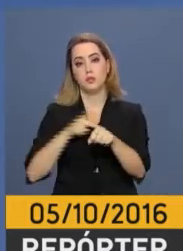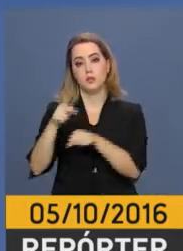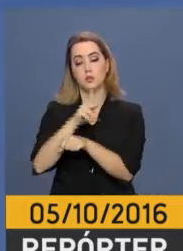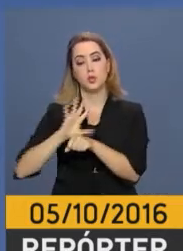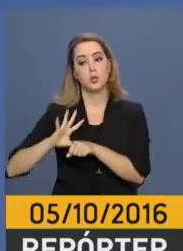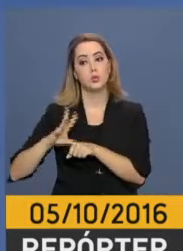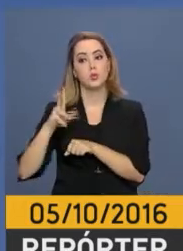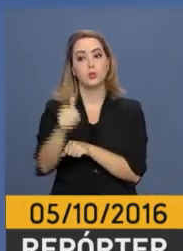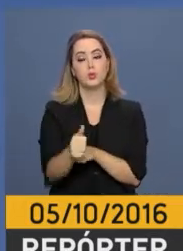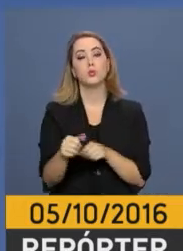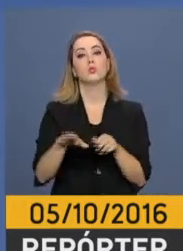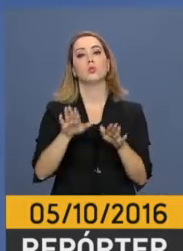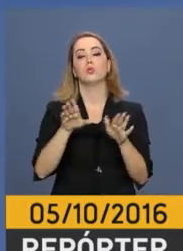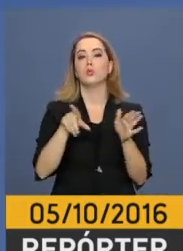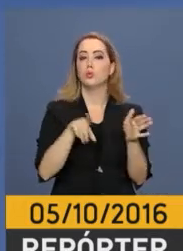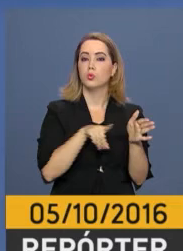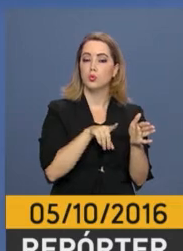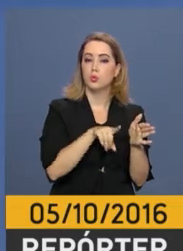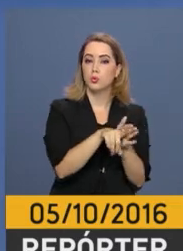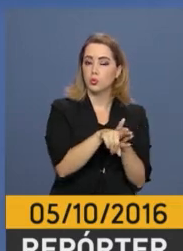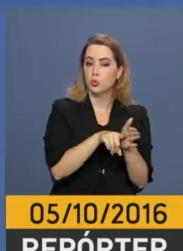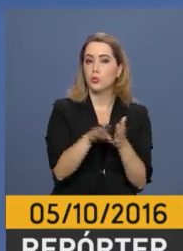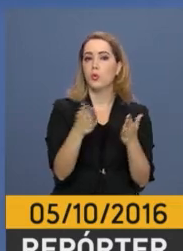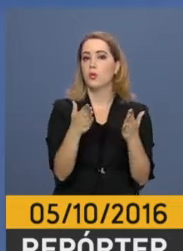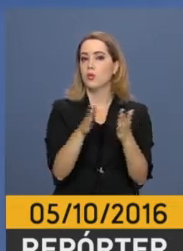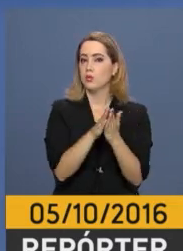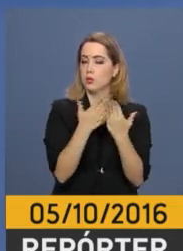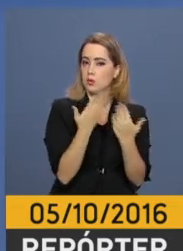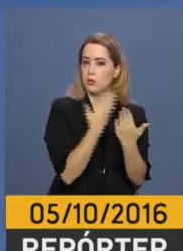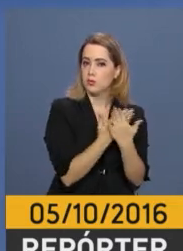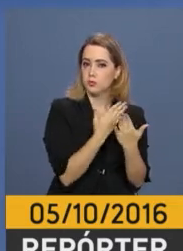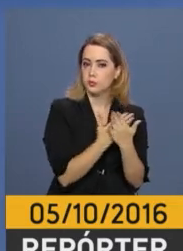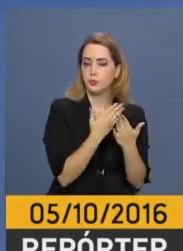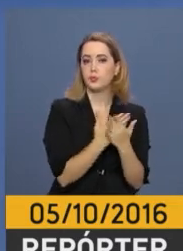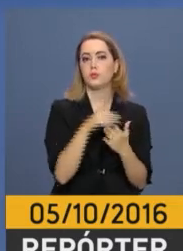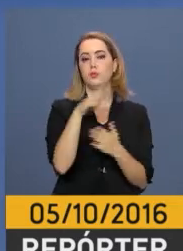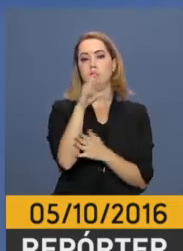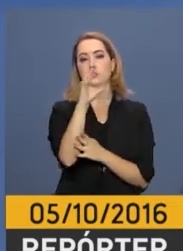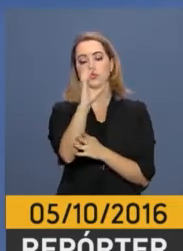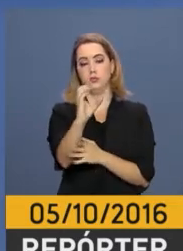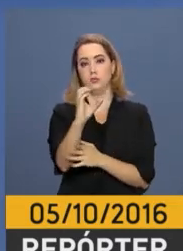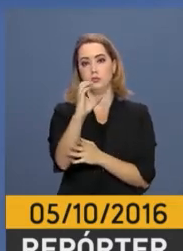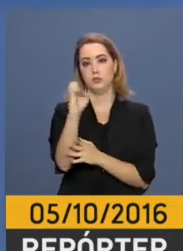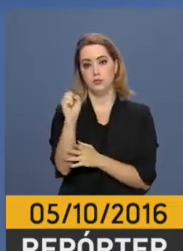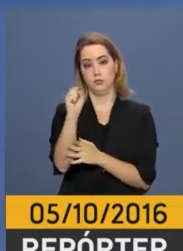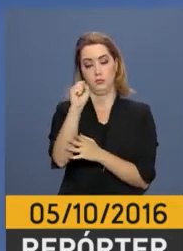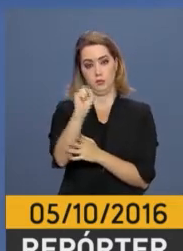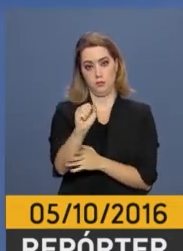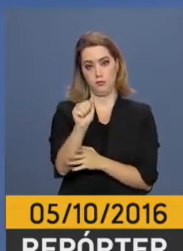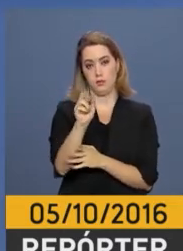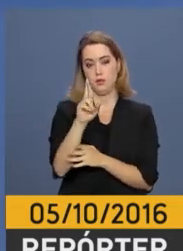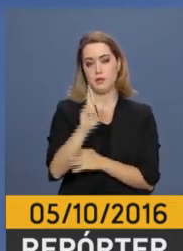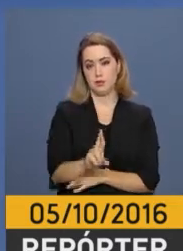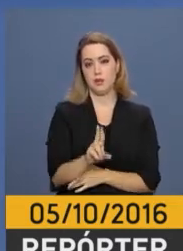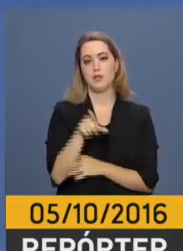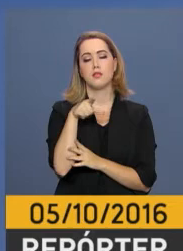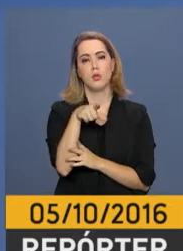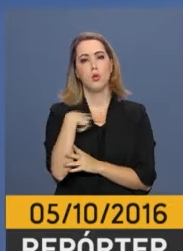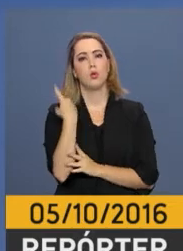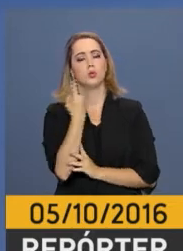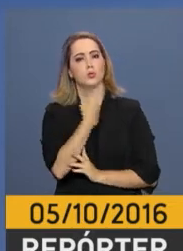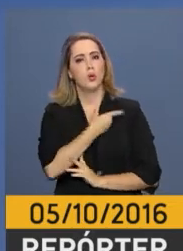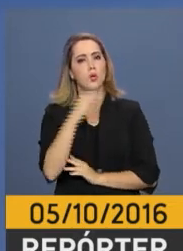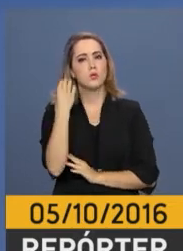baseados nos estudos do professor césar victor que é o nosso cientista mais citado em